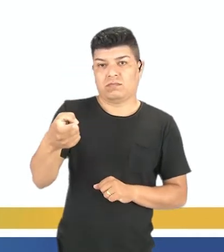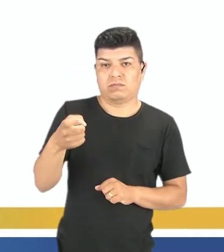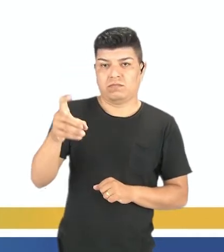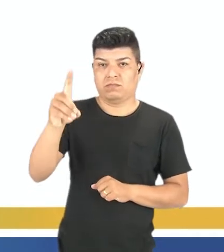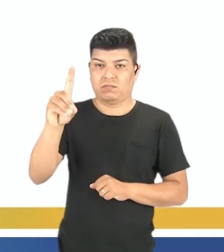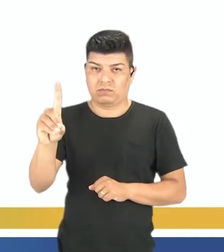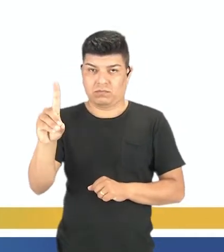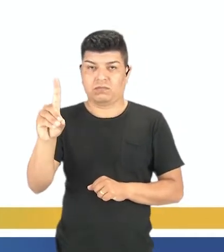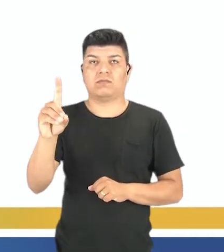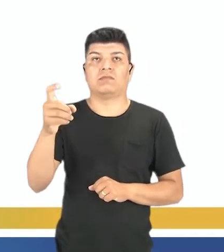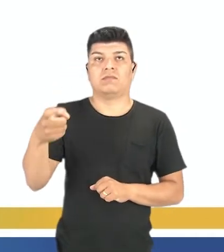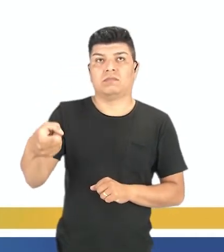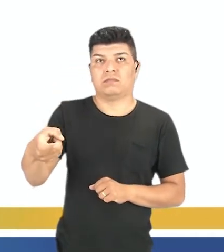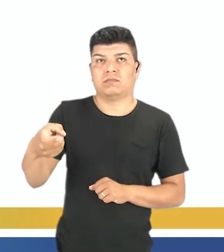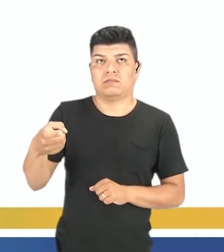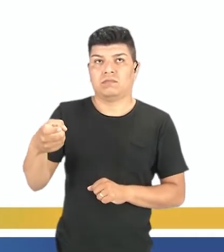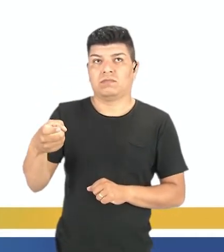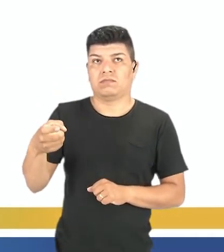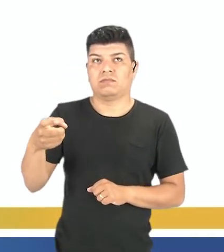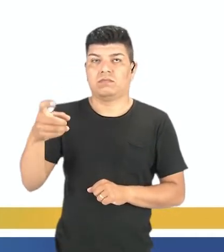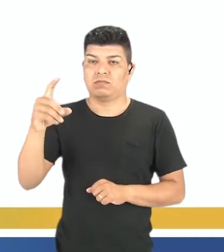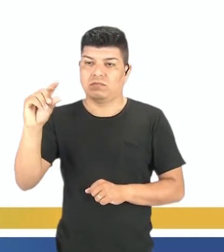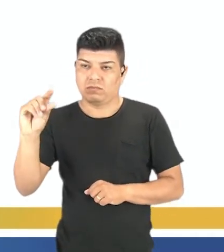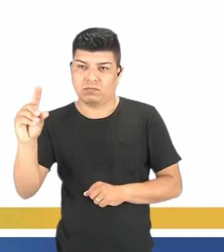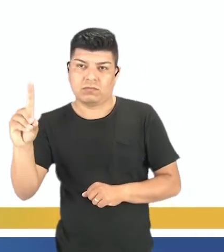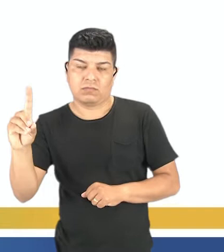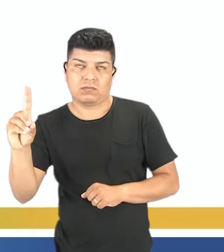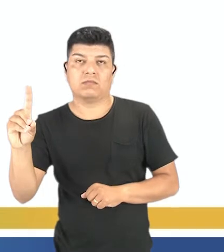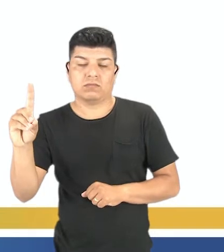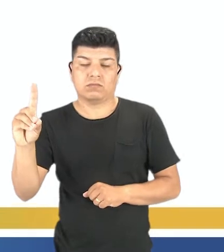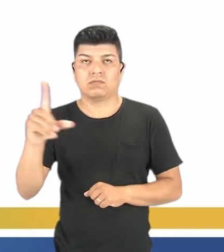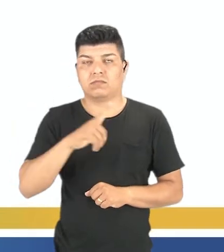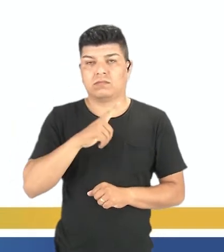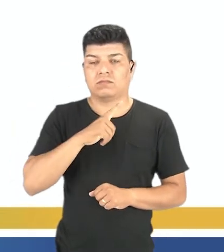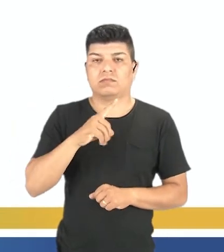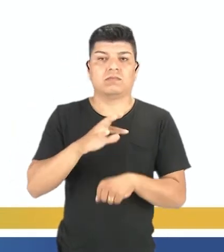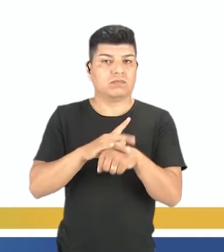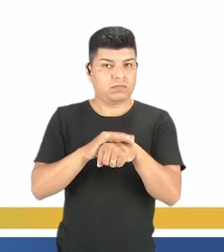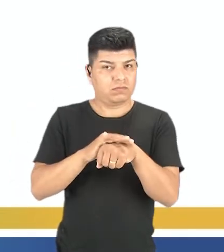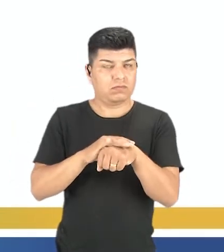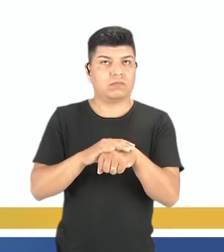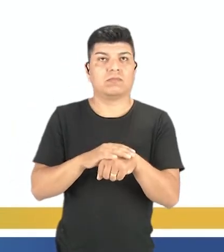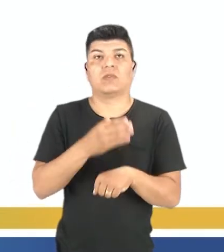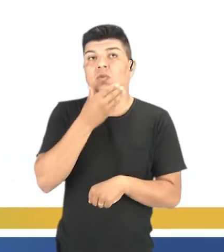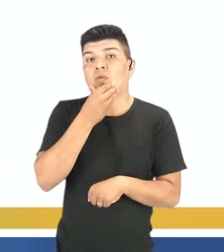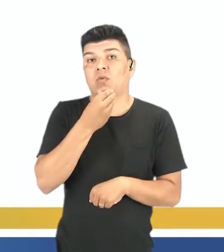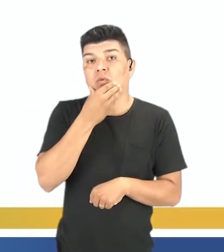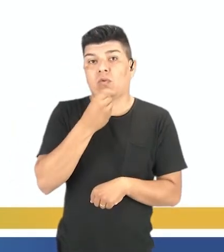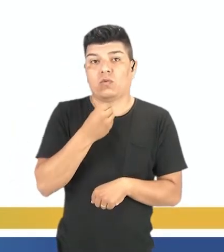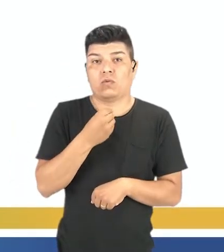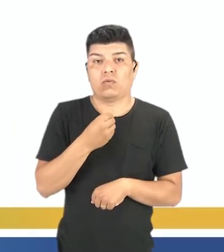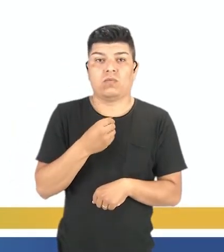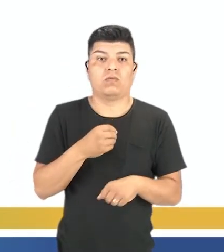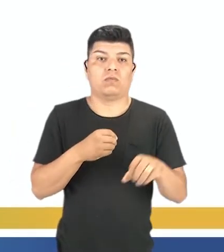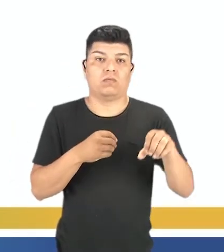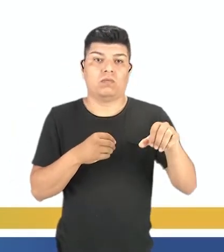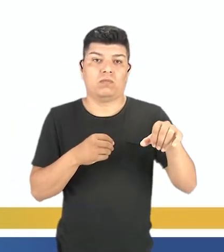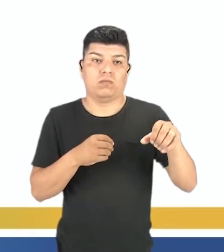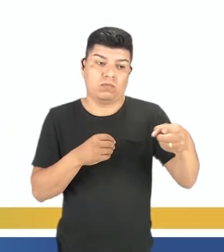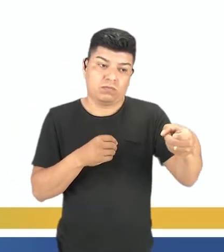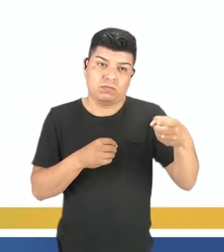XDzão, XDzinho. O Dzinho significa o gene recessivo que porta a doença. e um homem